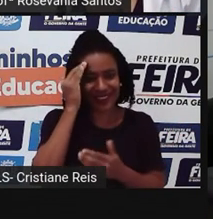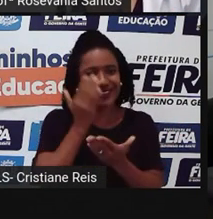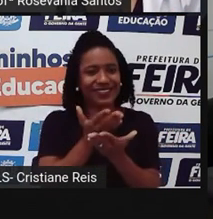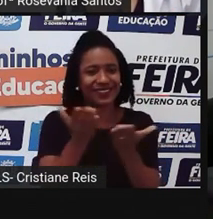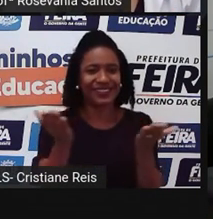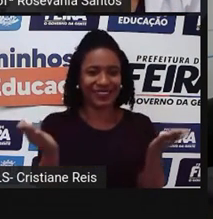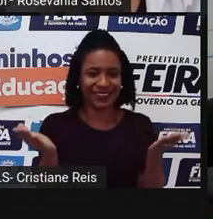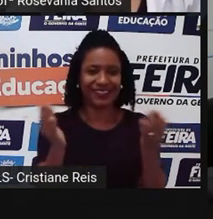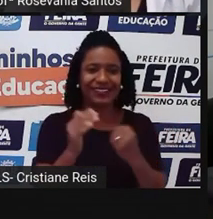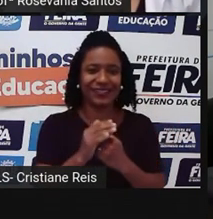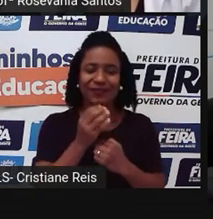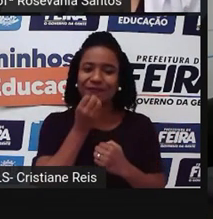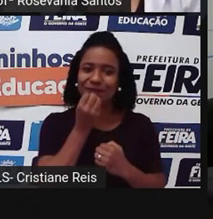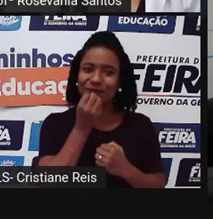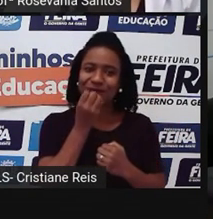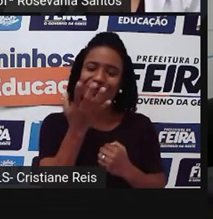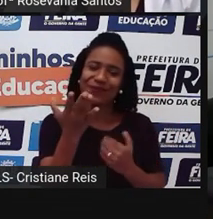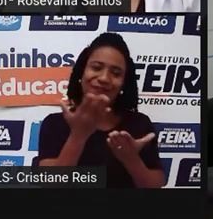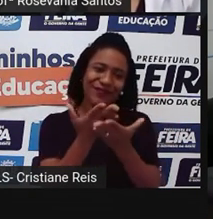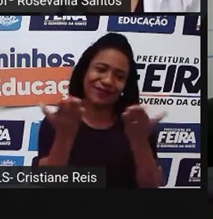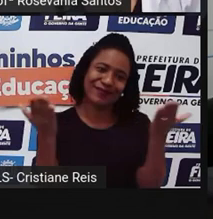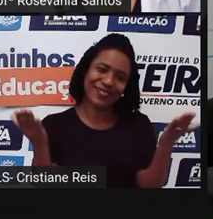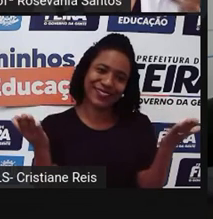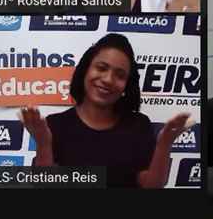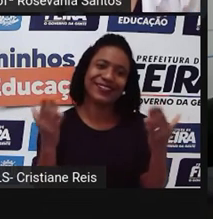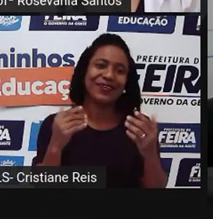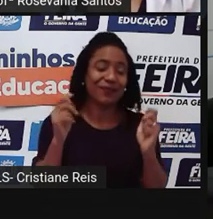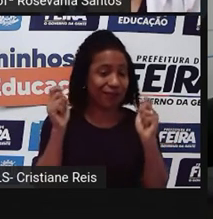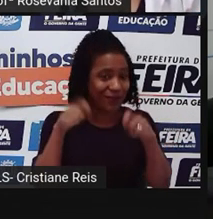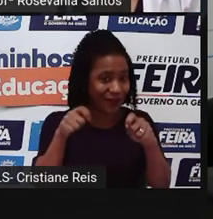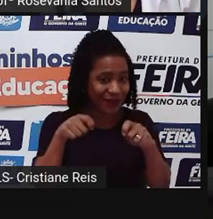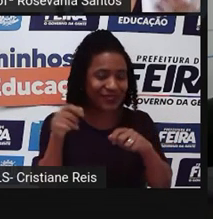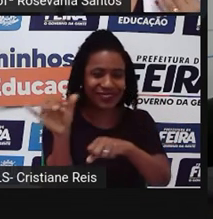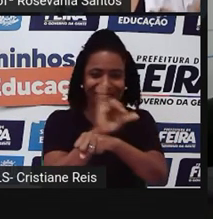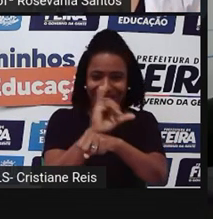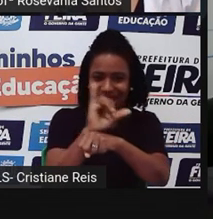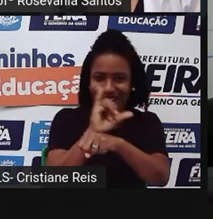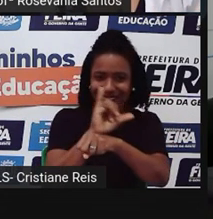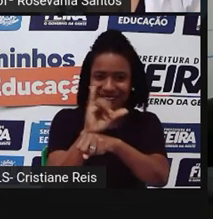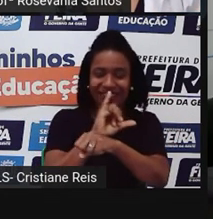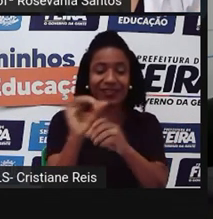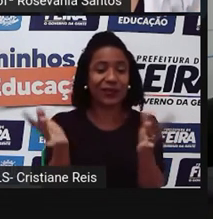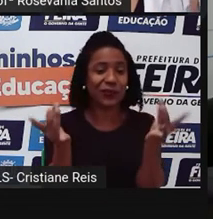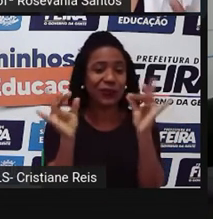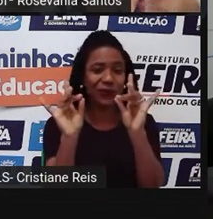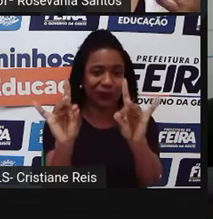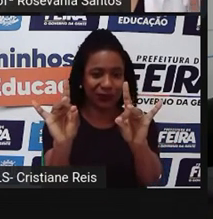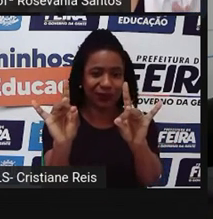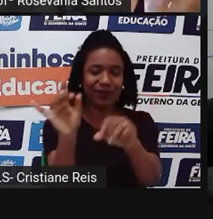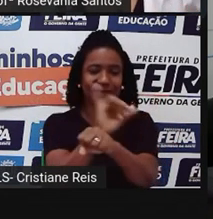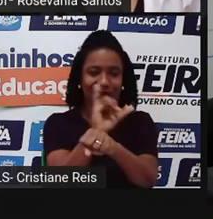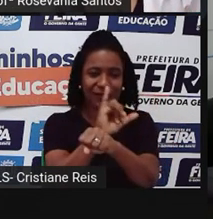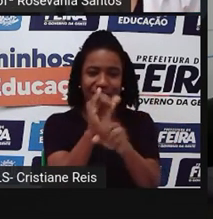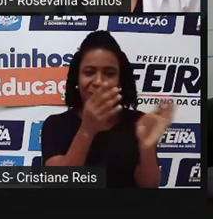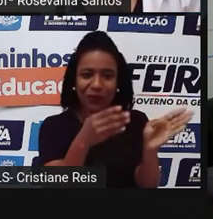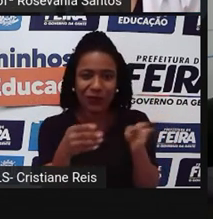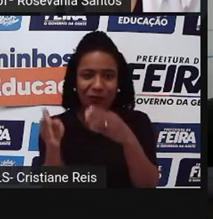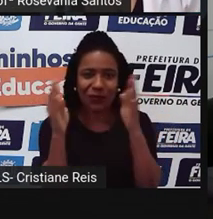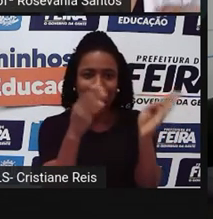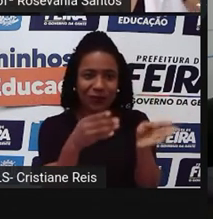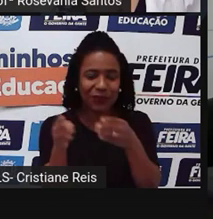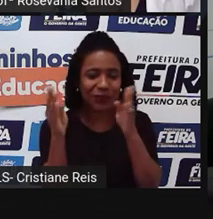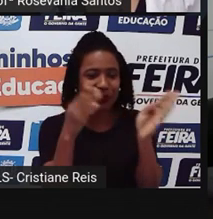aula de hoje. Um beijo para vocês. Qualquer coisa, essa aula também está no canal. Você pode, né, reassistir ali quantas vezes você